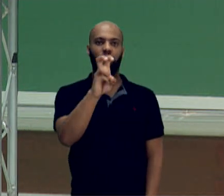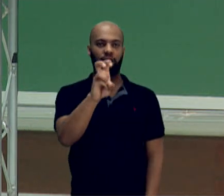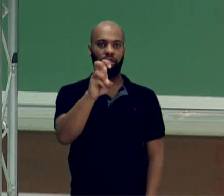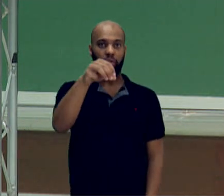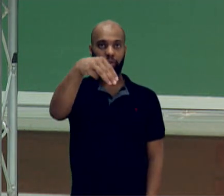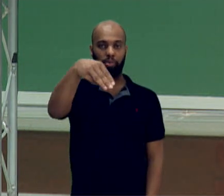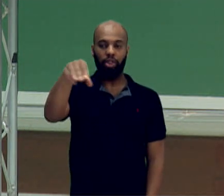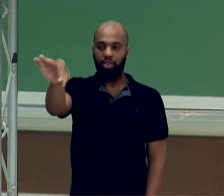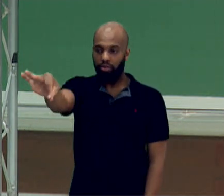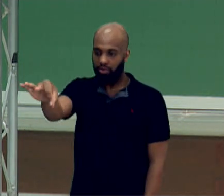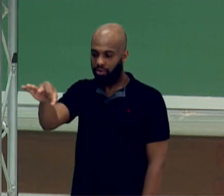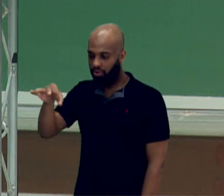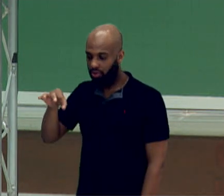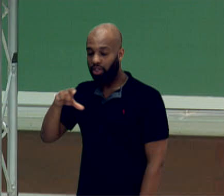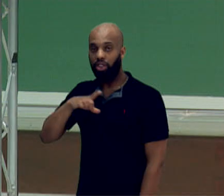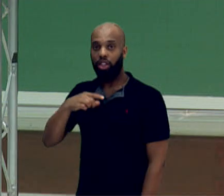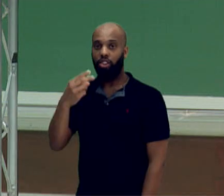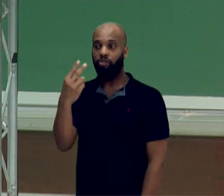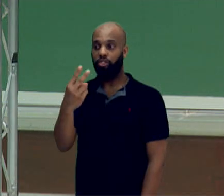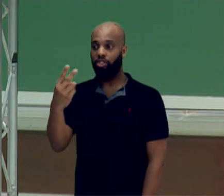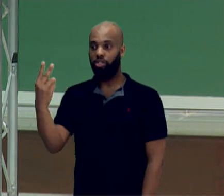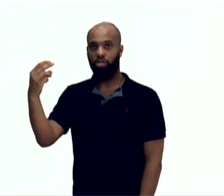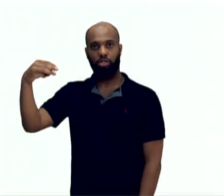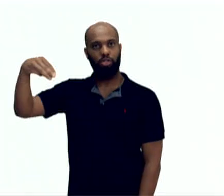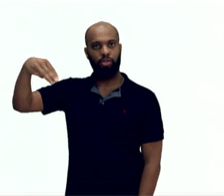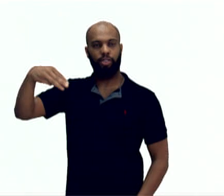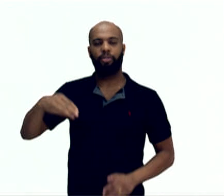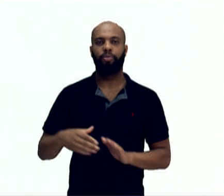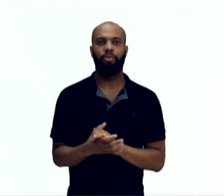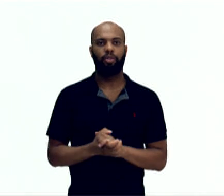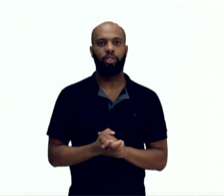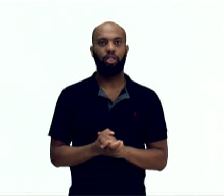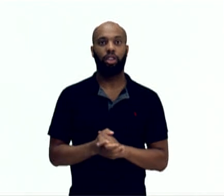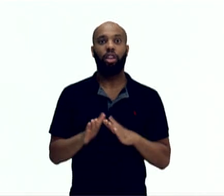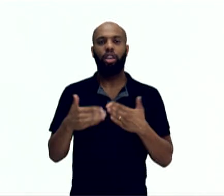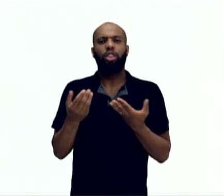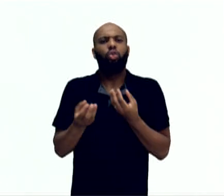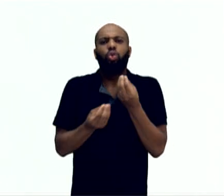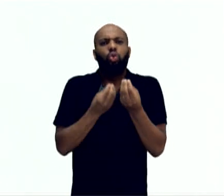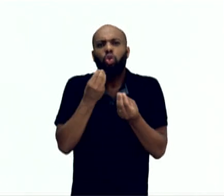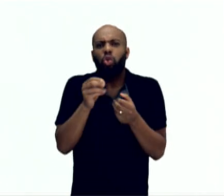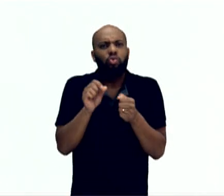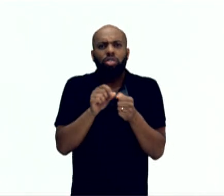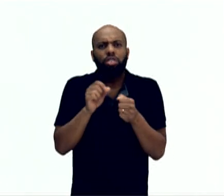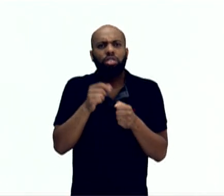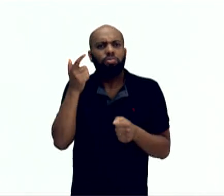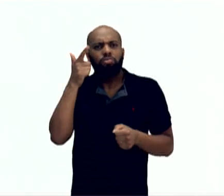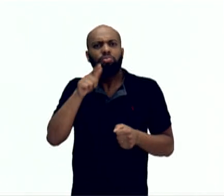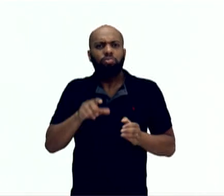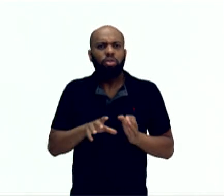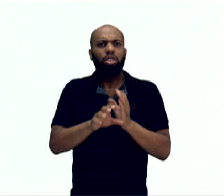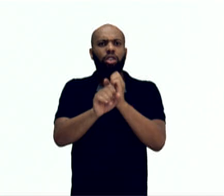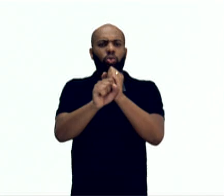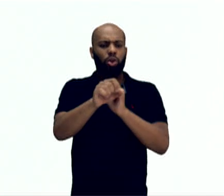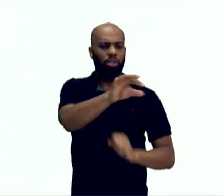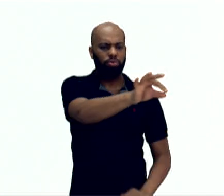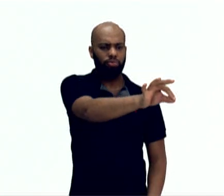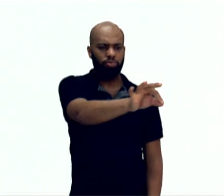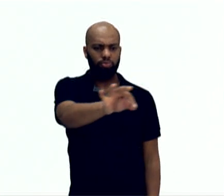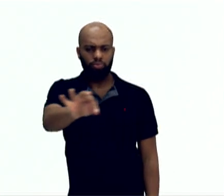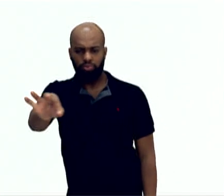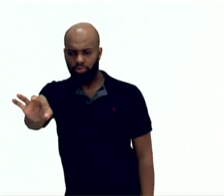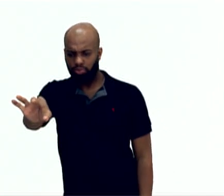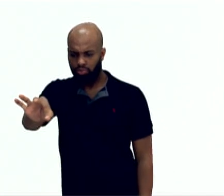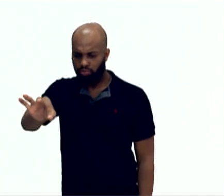do terreno vai ter 22 metros. Como ele vai fazer para calcular a metragem